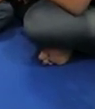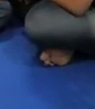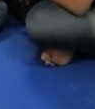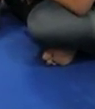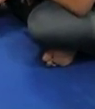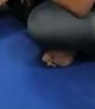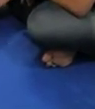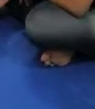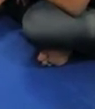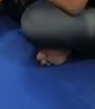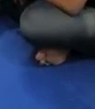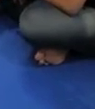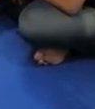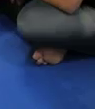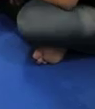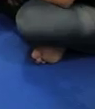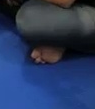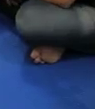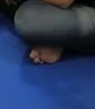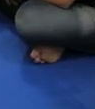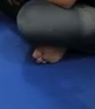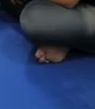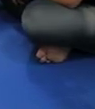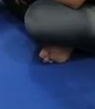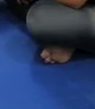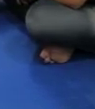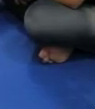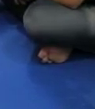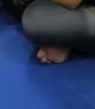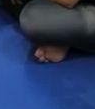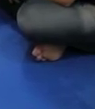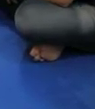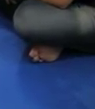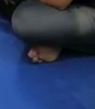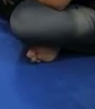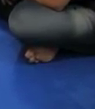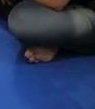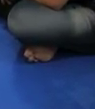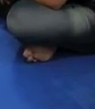Lariane toca violão. Gabriel e a mãe, com baquetas, tocam um tambor de brinquedo.